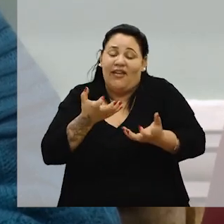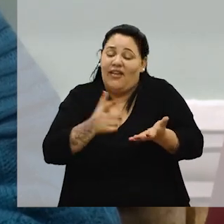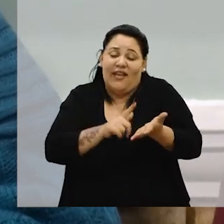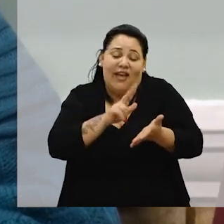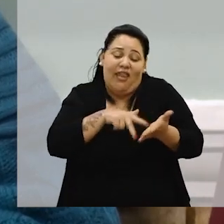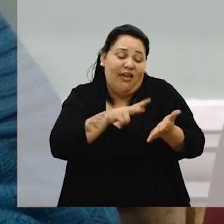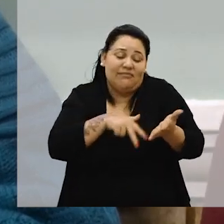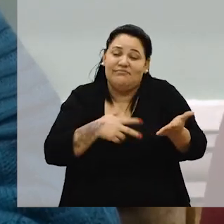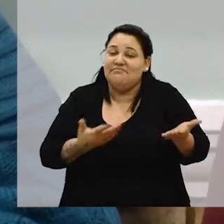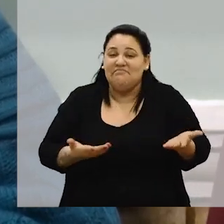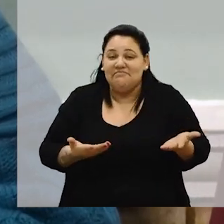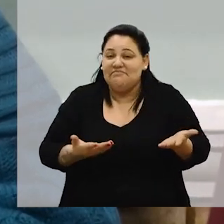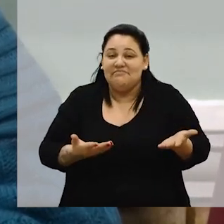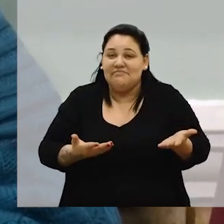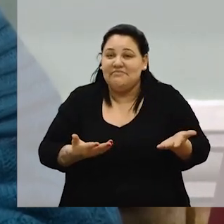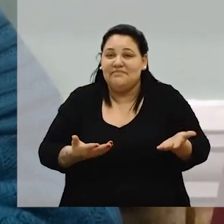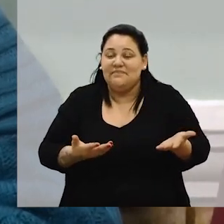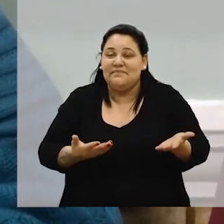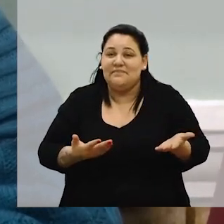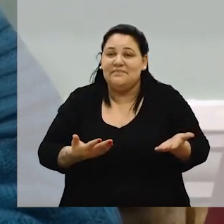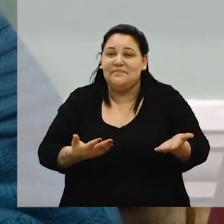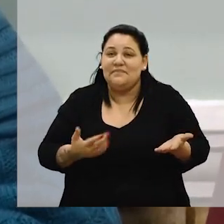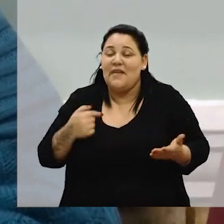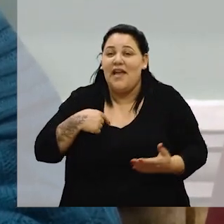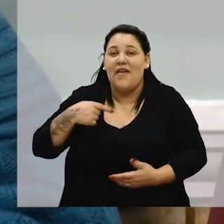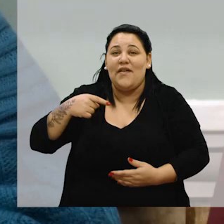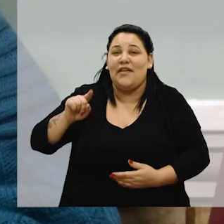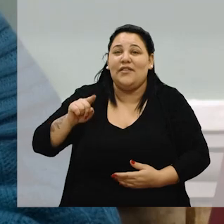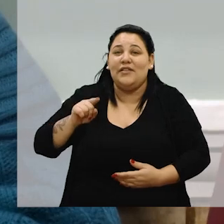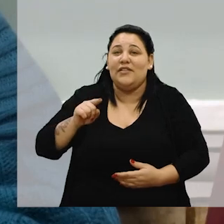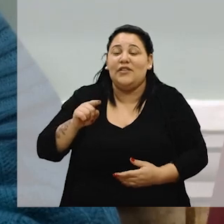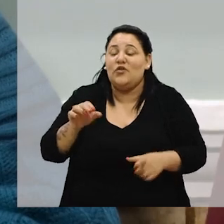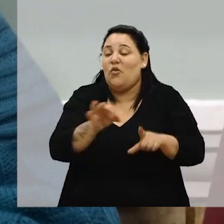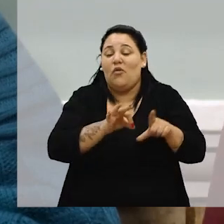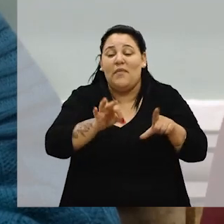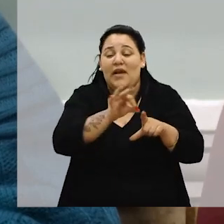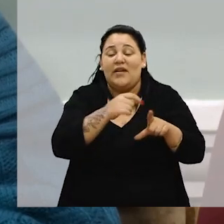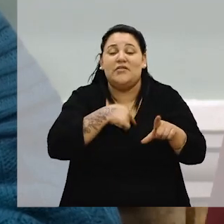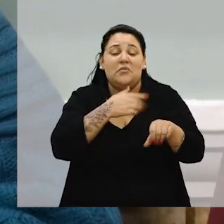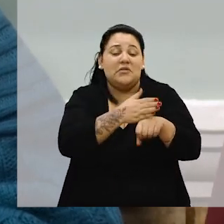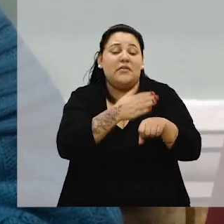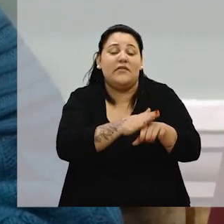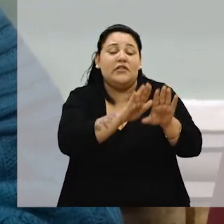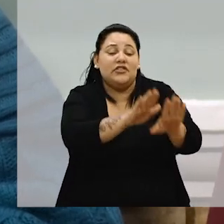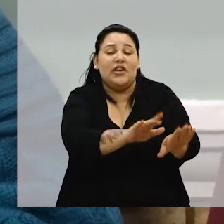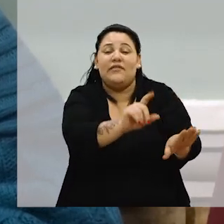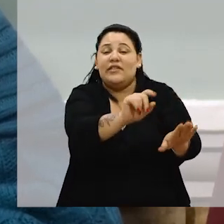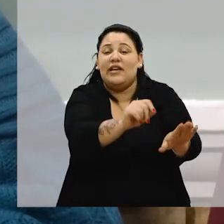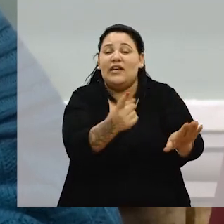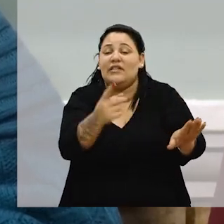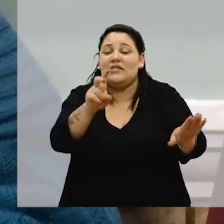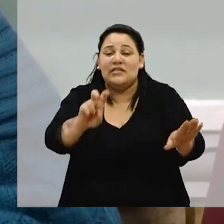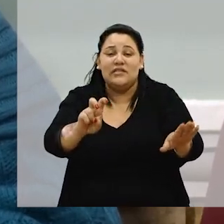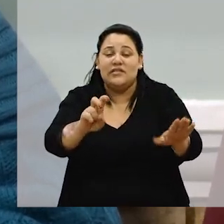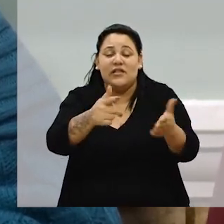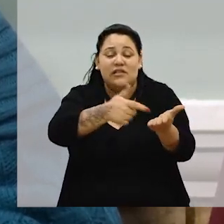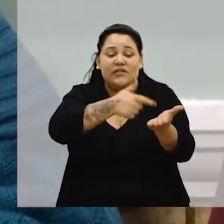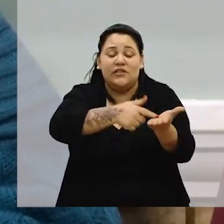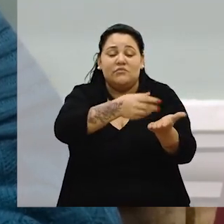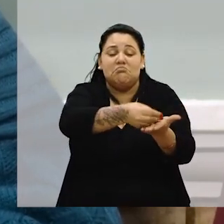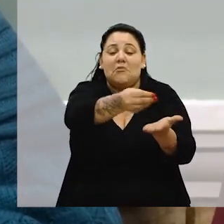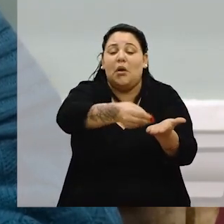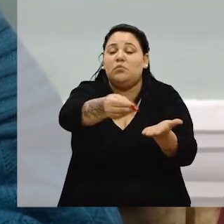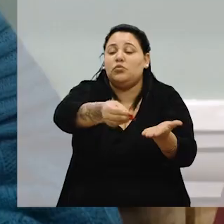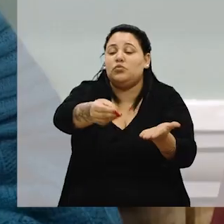para as pessoas interessadas em leitura. Eu ia nos comércios onde eu frequento e deixava